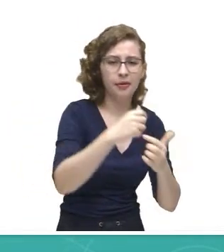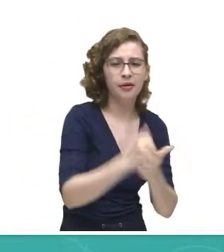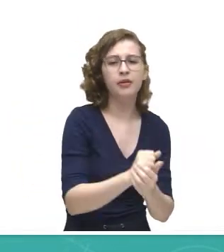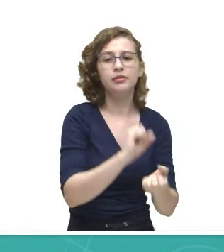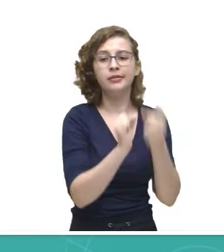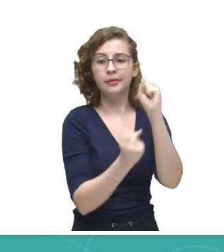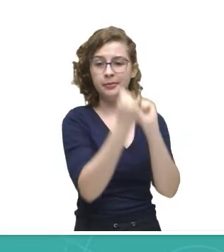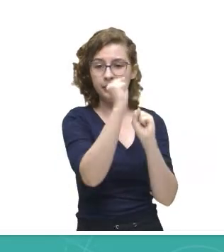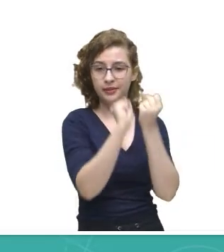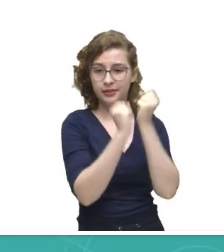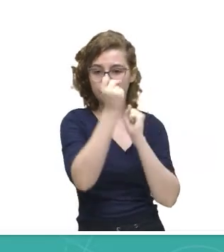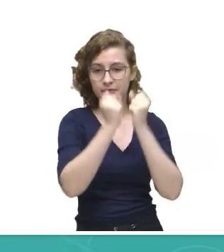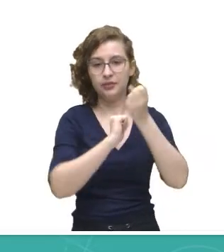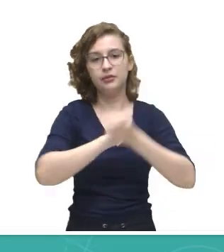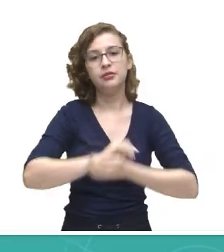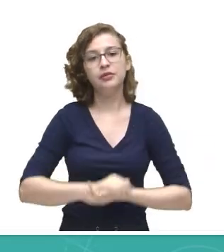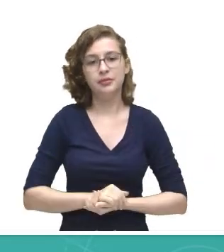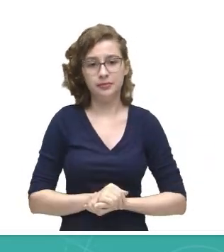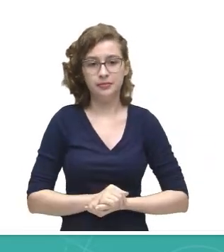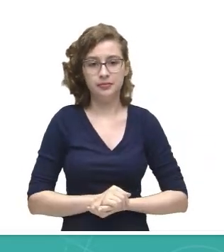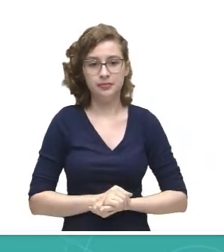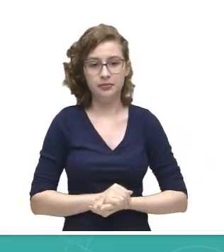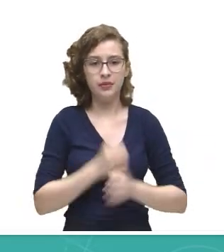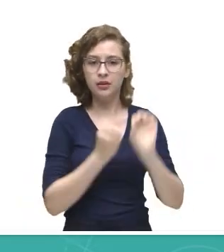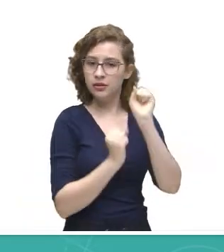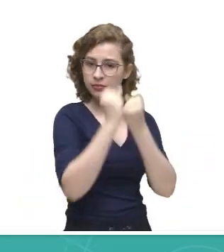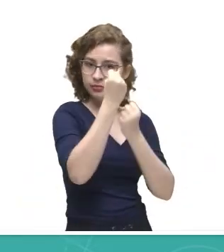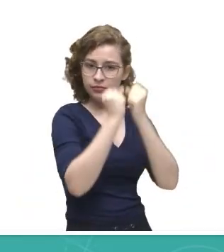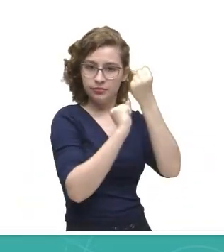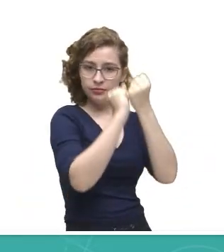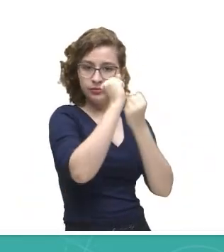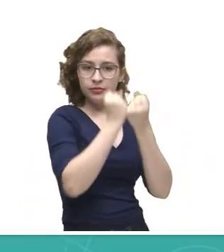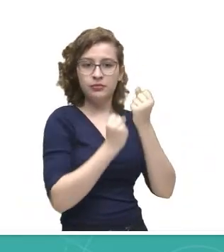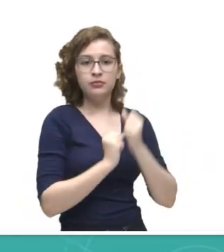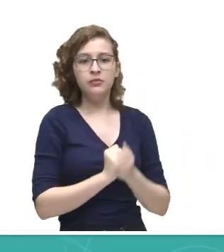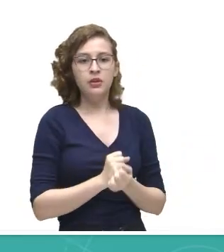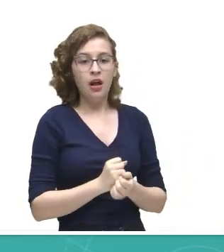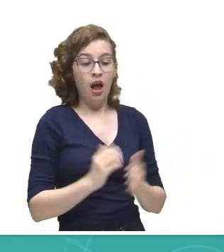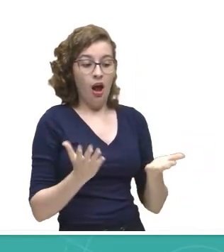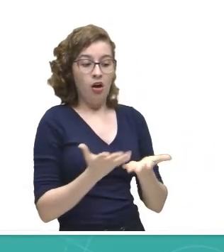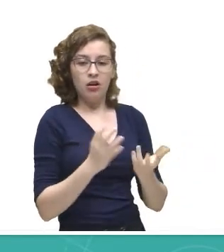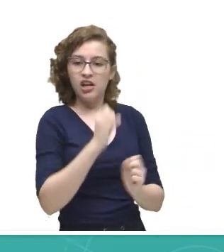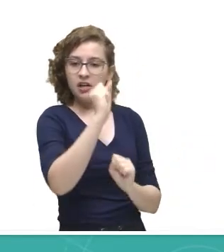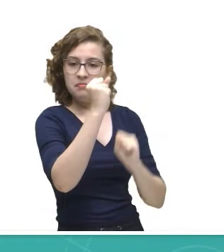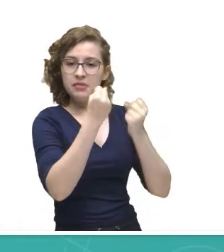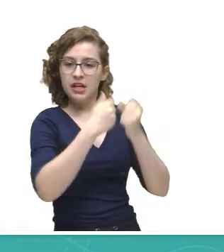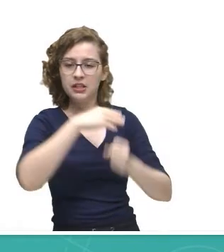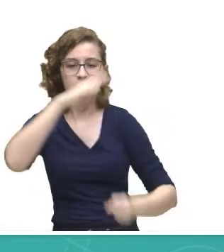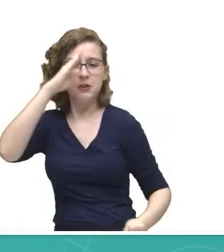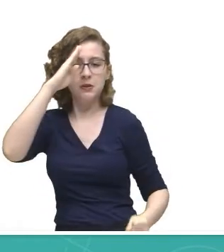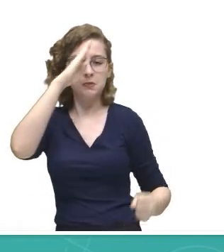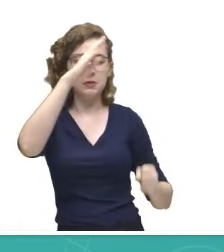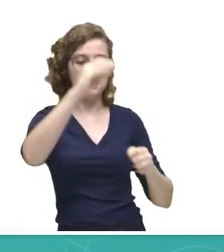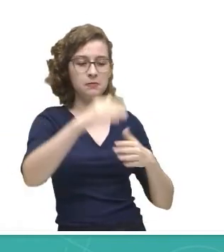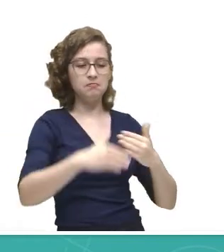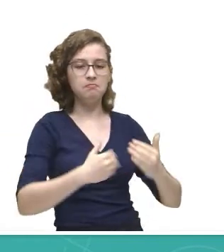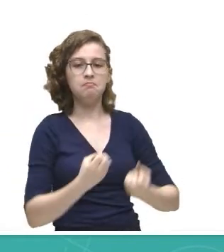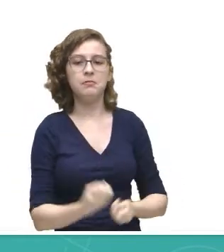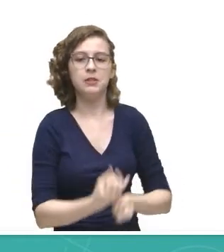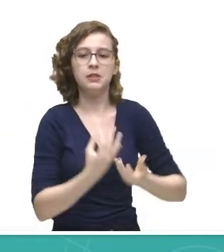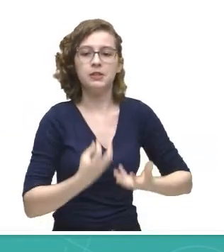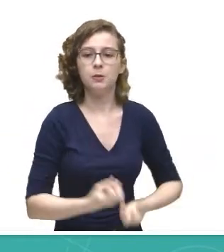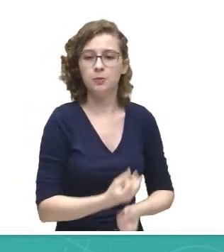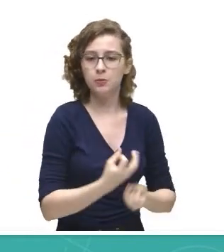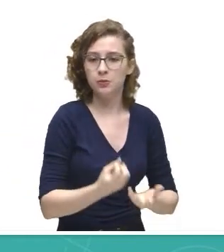Na maquinofatura, como o próprio nome diz, as máquinas tornaram-se soberanas no processo de produção. Então,